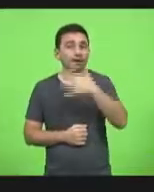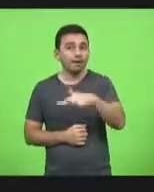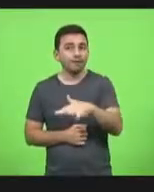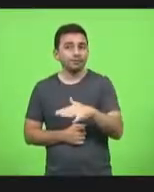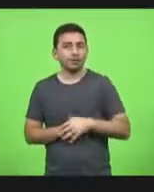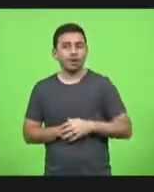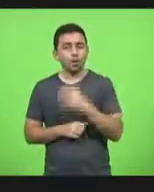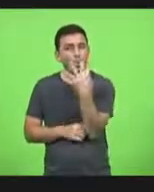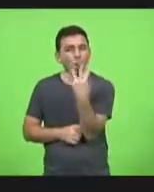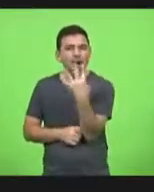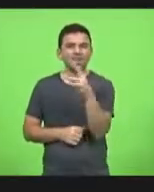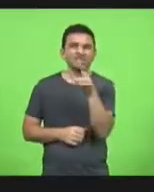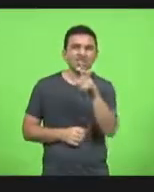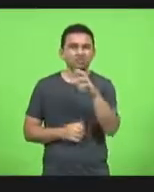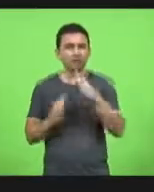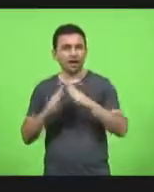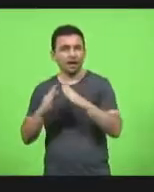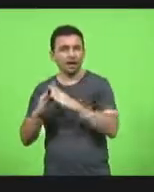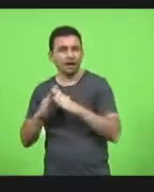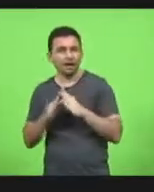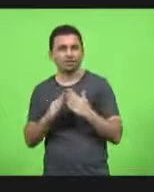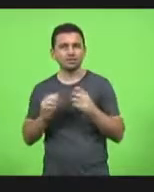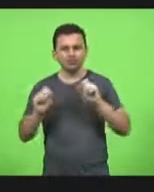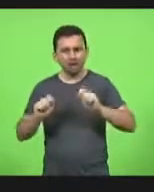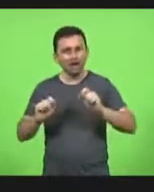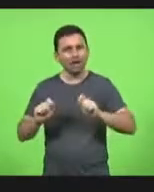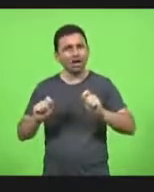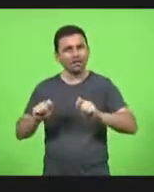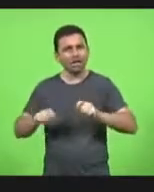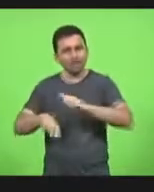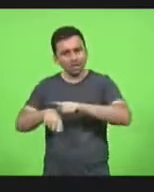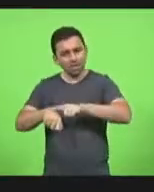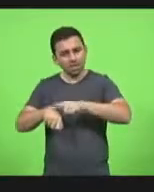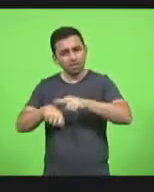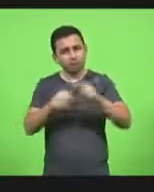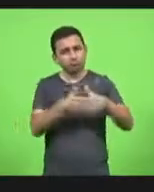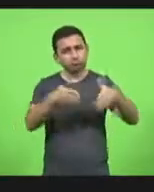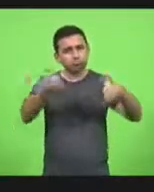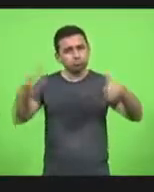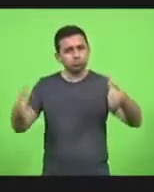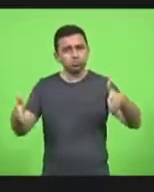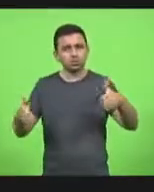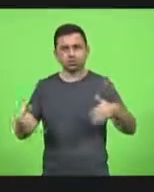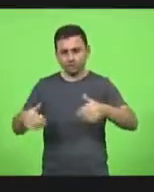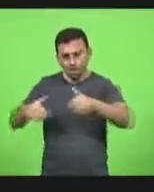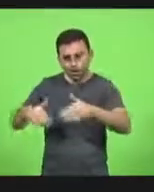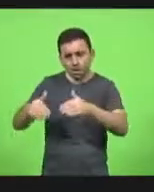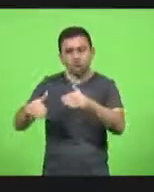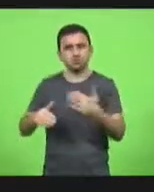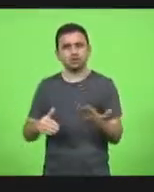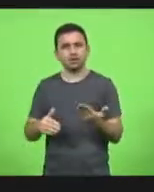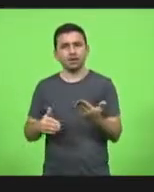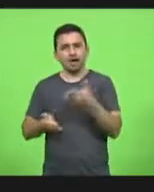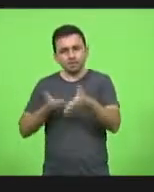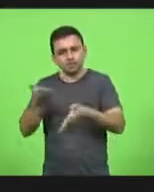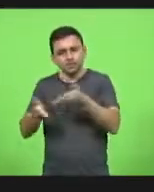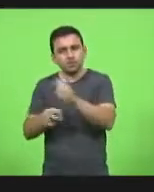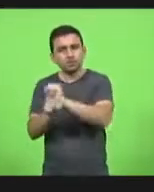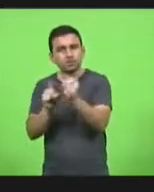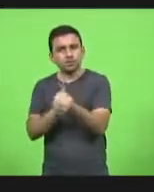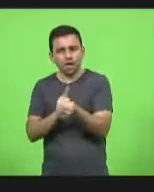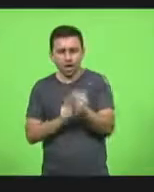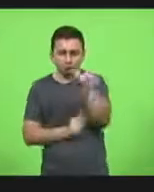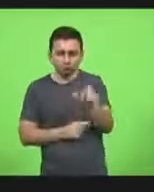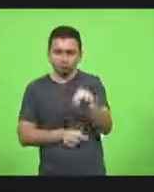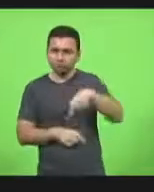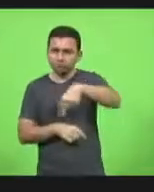cinco casas. Poderia prorrogar esse prazo um pouco mais. Poderia dar uma chance. Assistente social trabalhar em cima disso aí. Mas